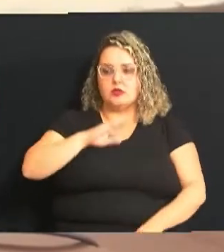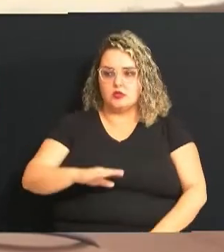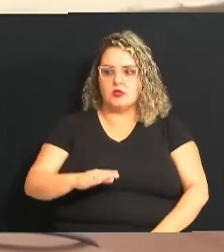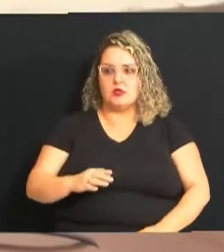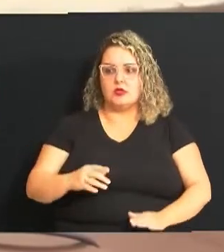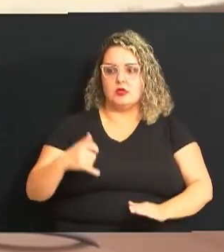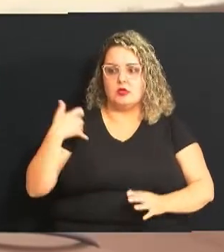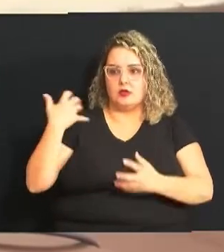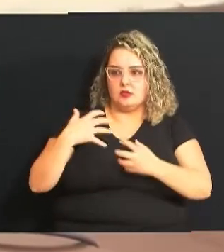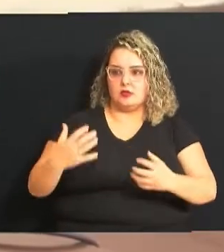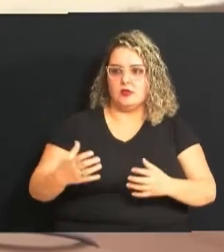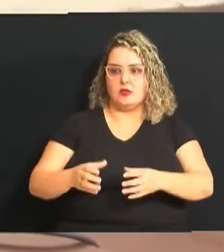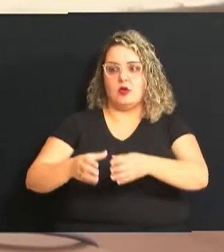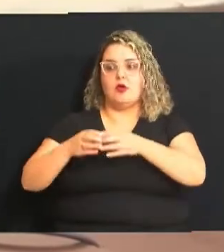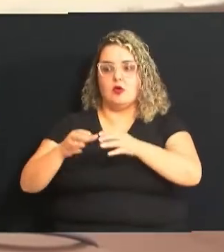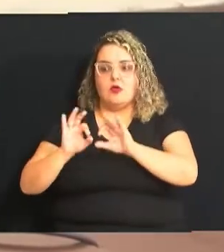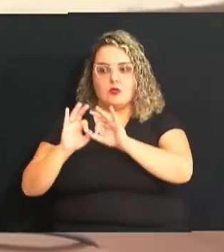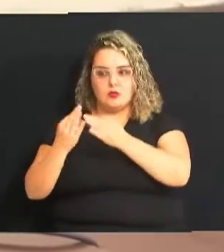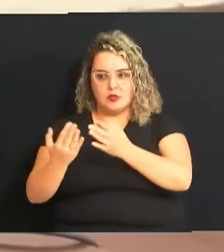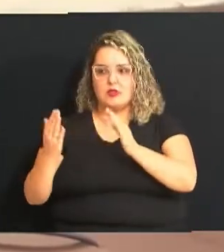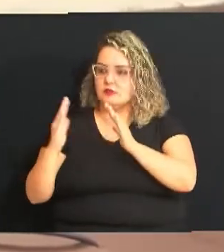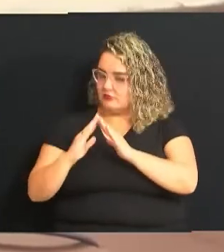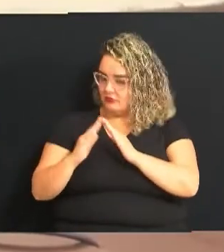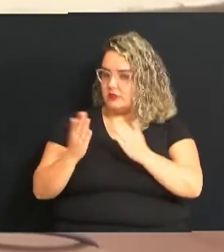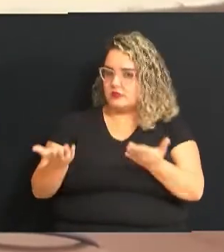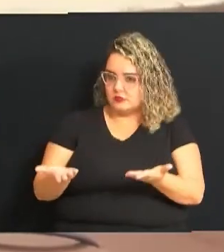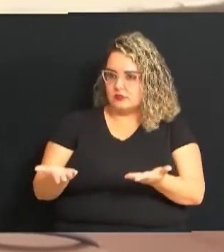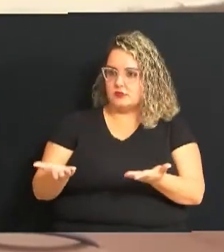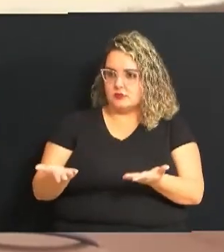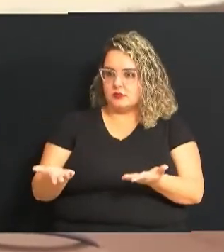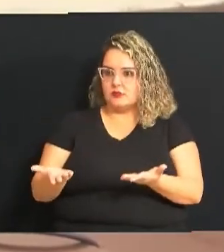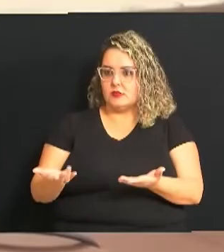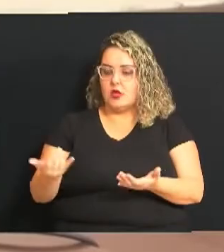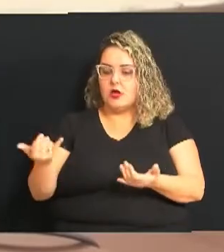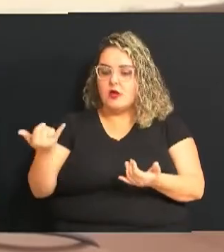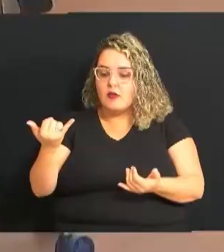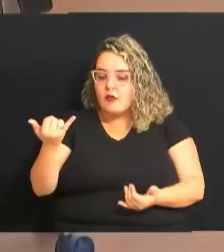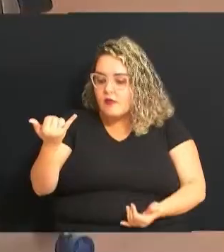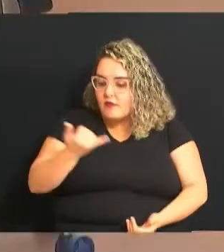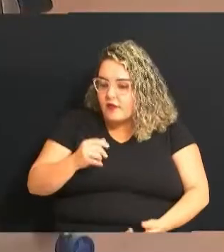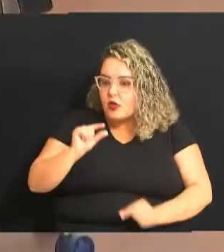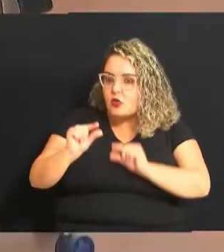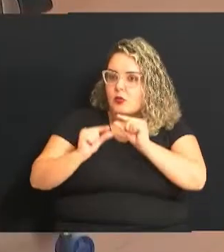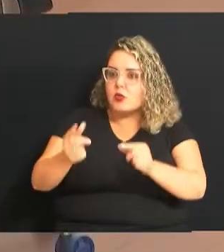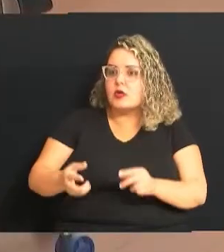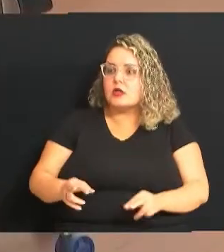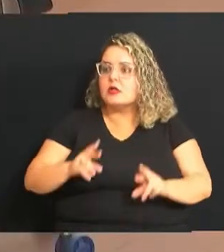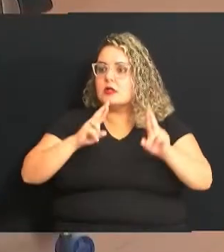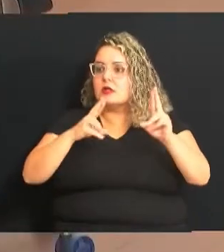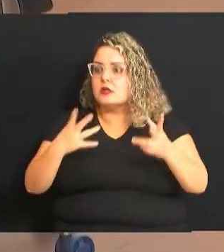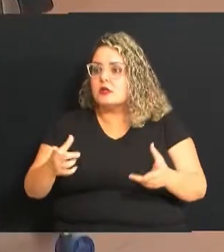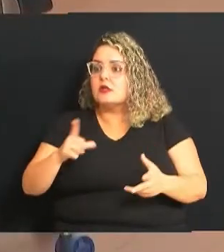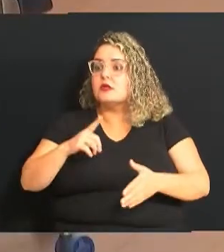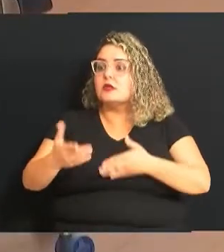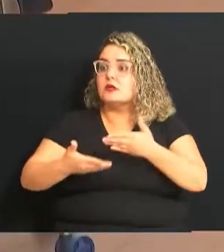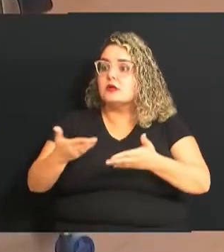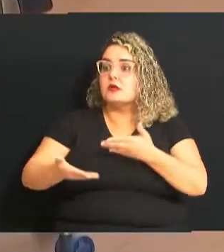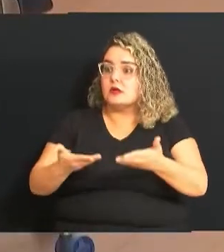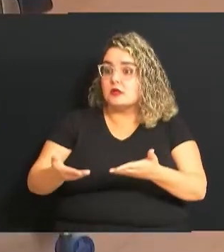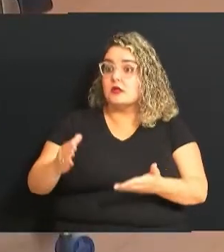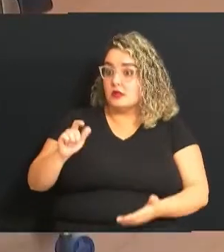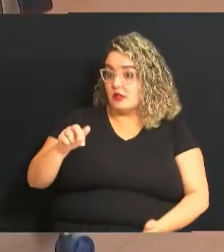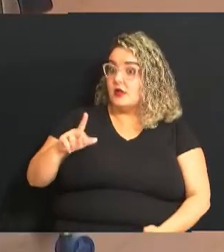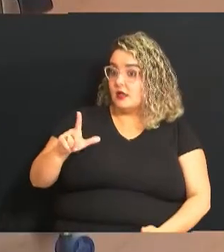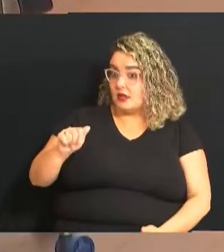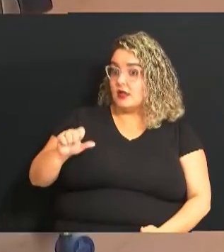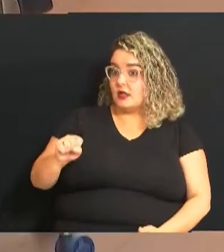vai para casa conviver com a família e assim, fala um pouquinho, vereador, dessa expectativa que esse serviço, e a Carla vai contar